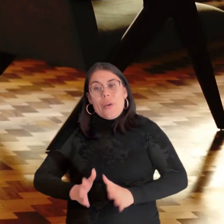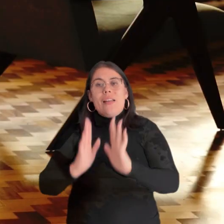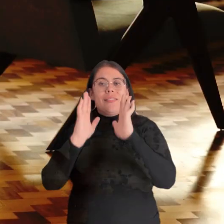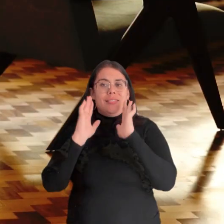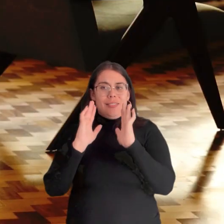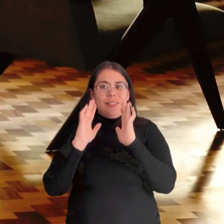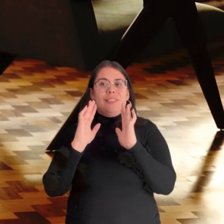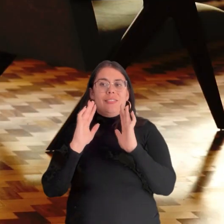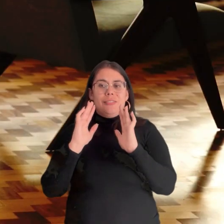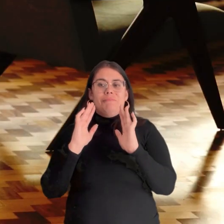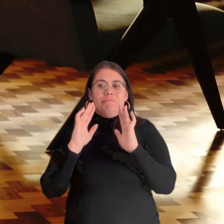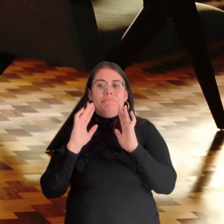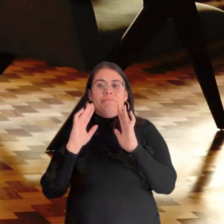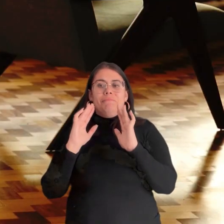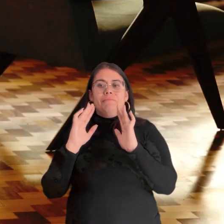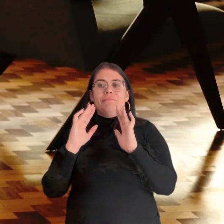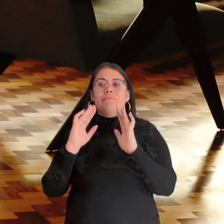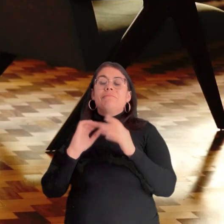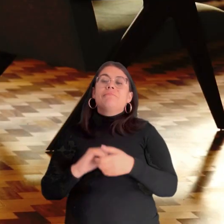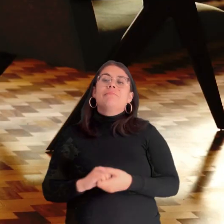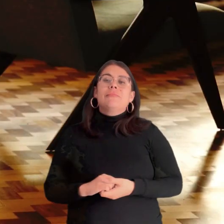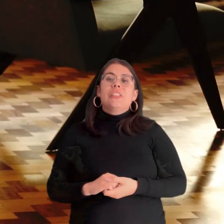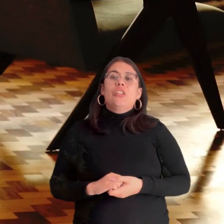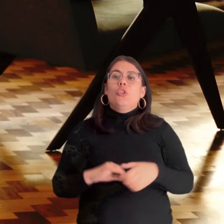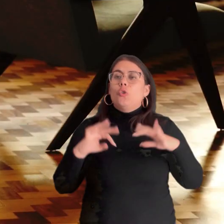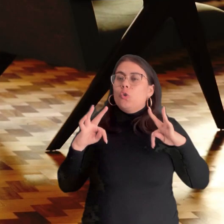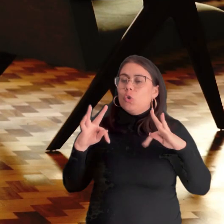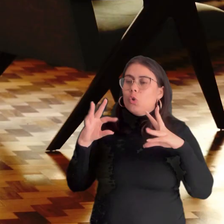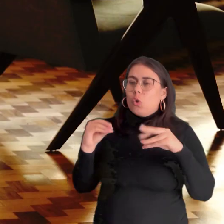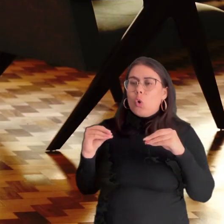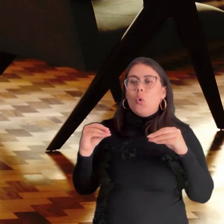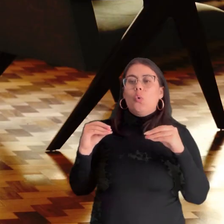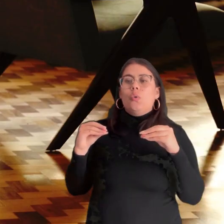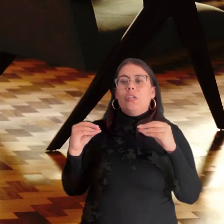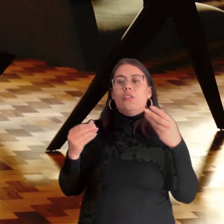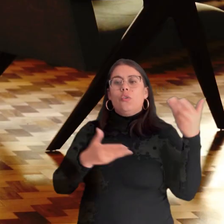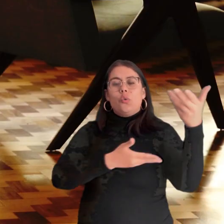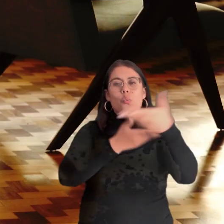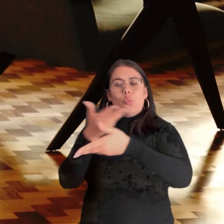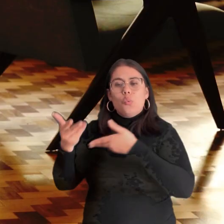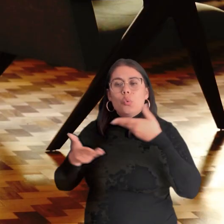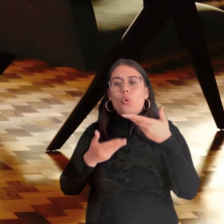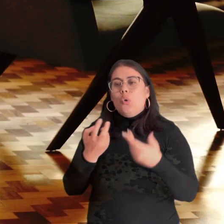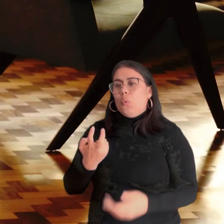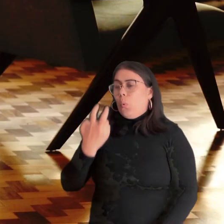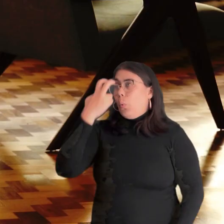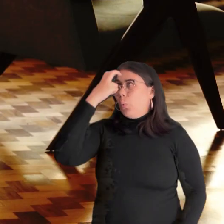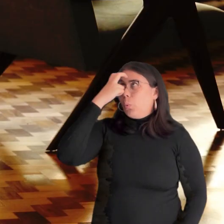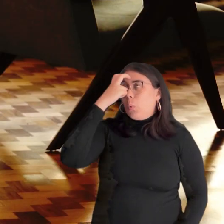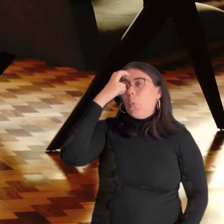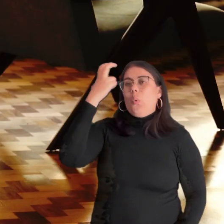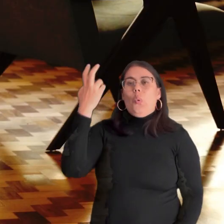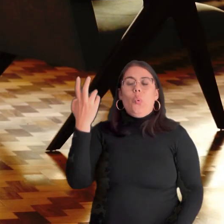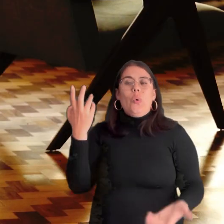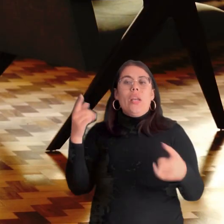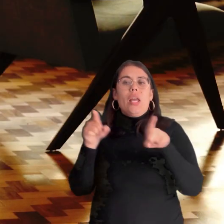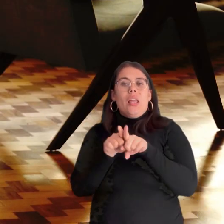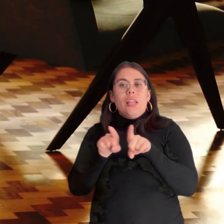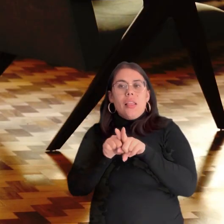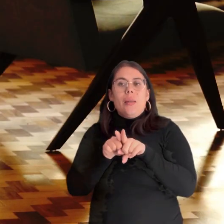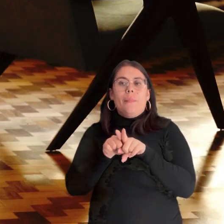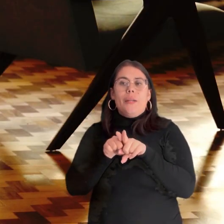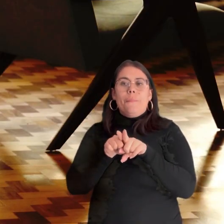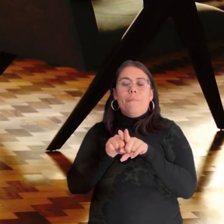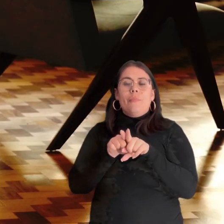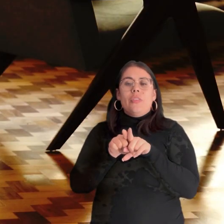do Rino com a cena cultural e com o que estava se apresentando como arquitetura na